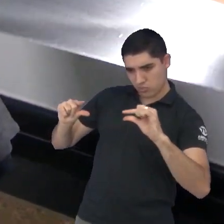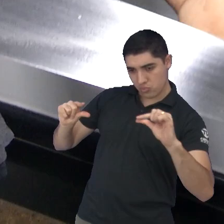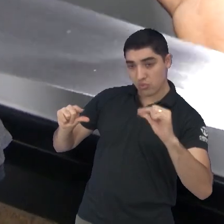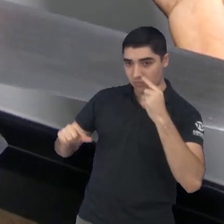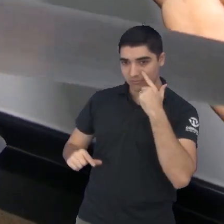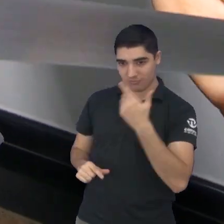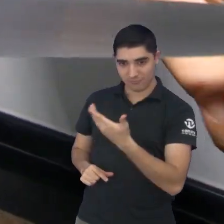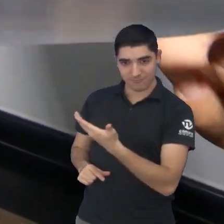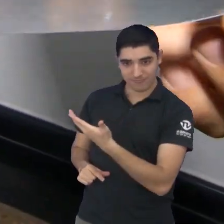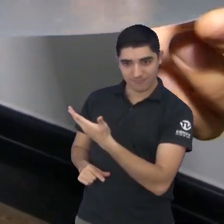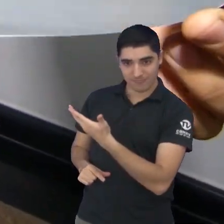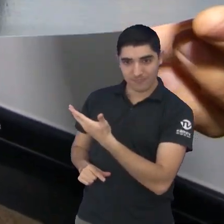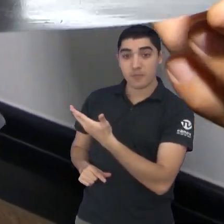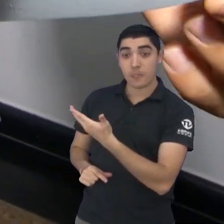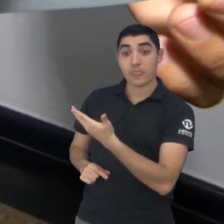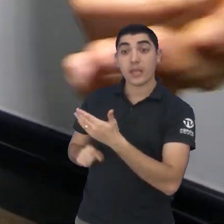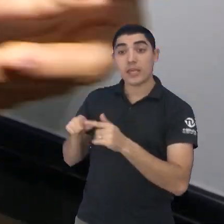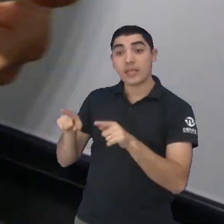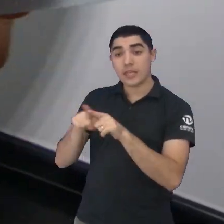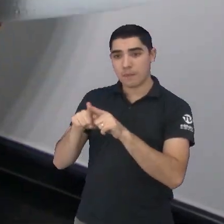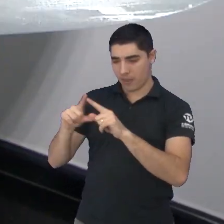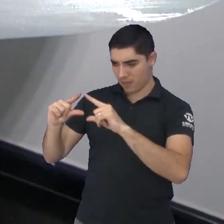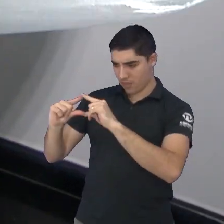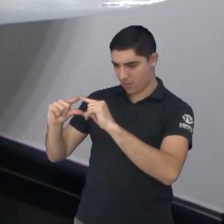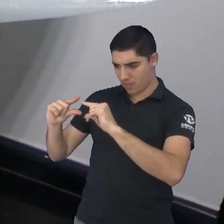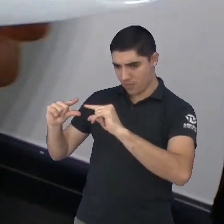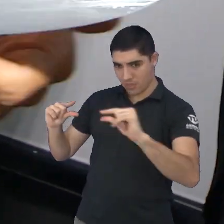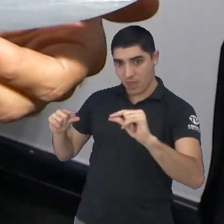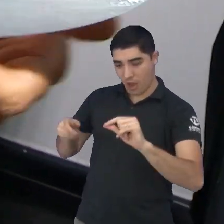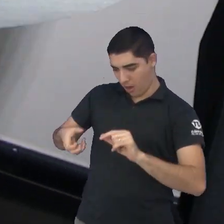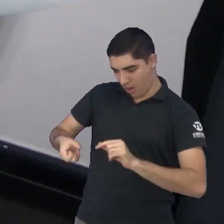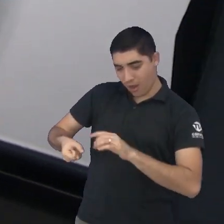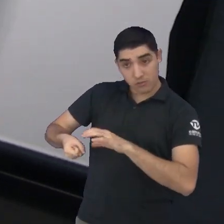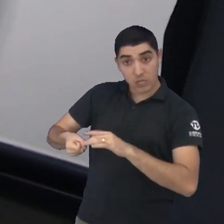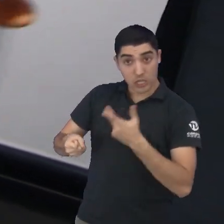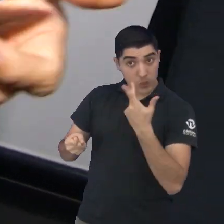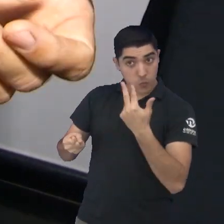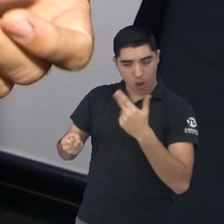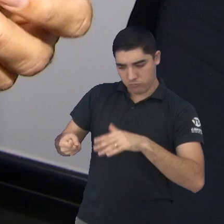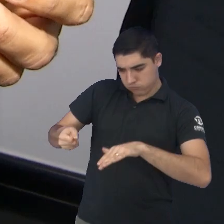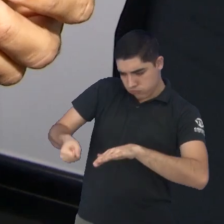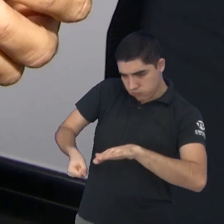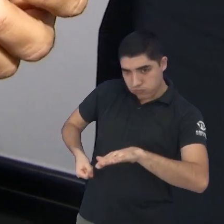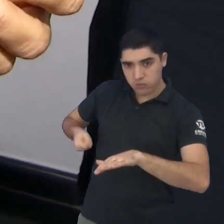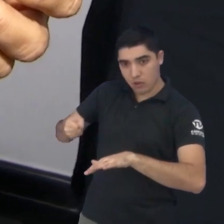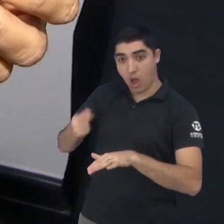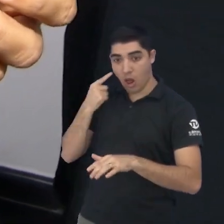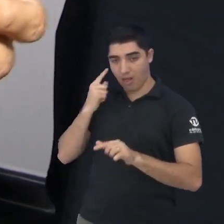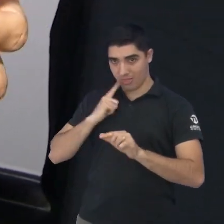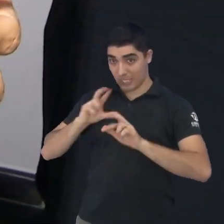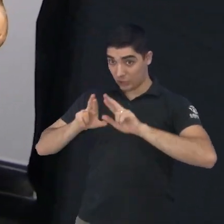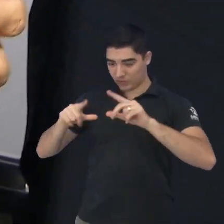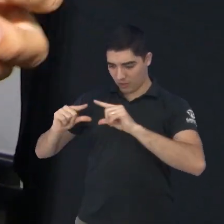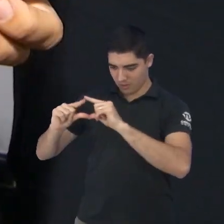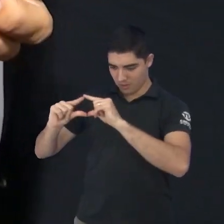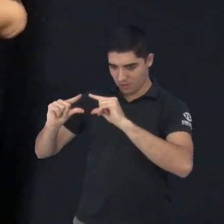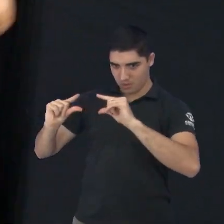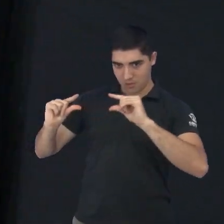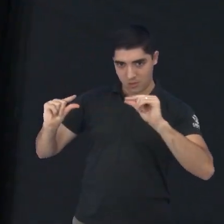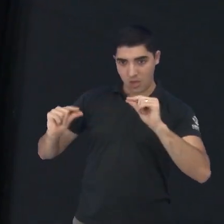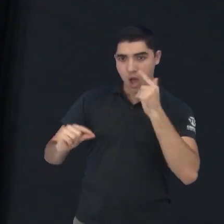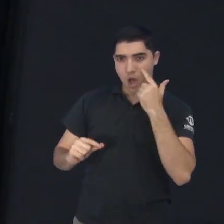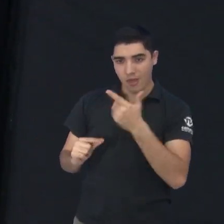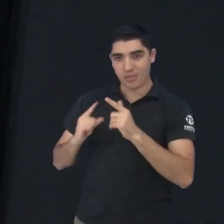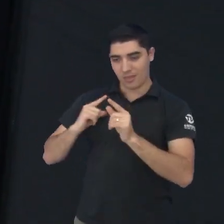mercado. E o desenho da lâmina também, né? Ela facilita muito o corte por ter essa parte reta. E tem essa parte aqui que é uma barriga